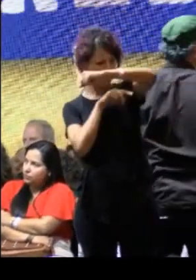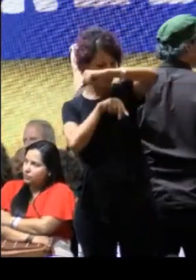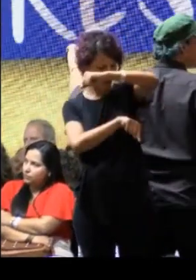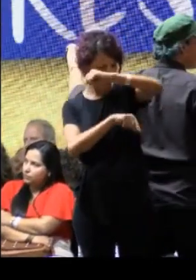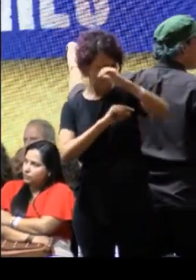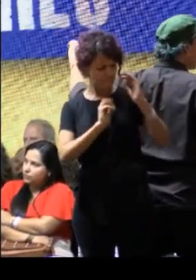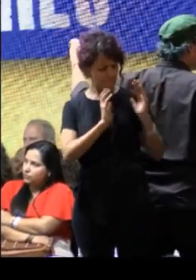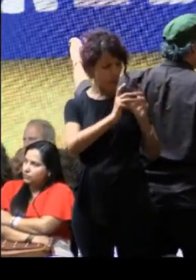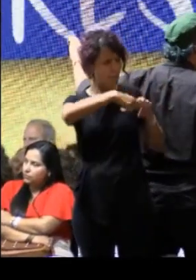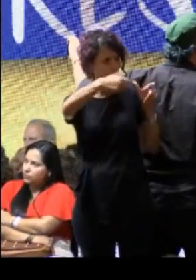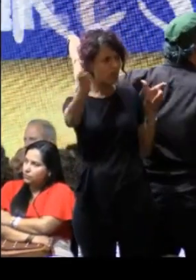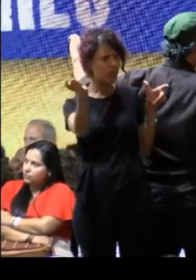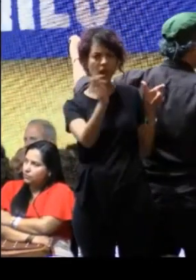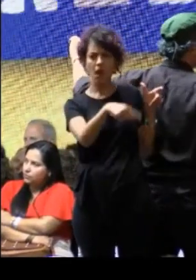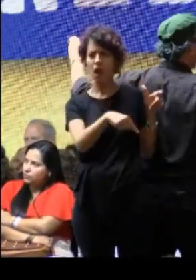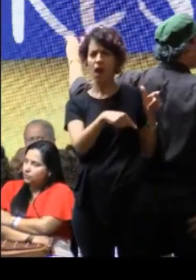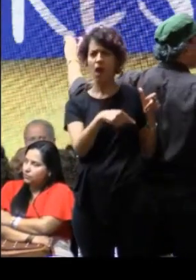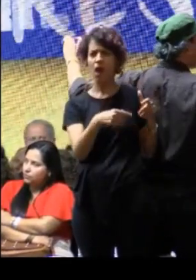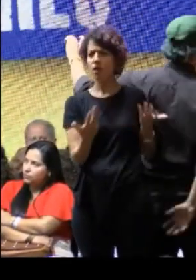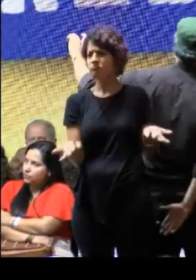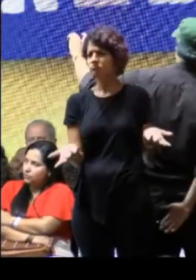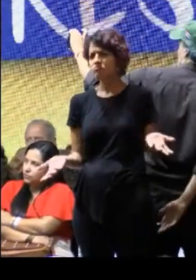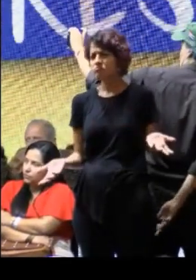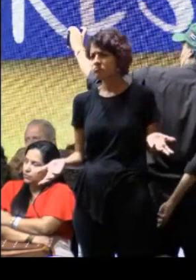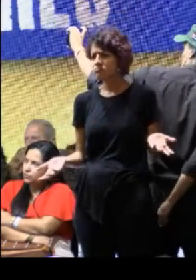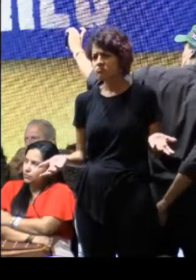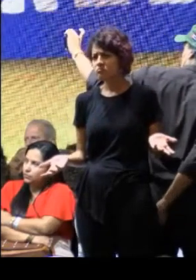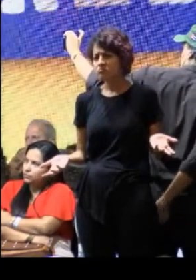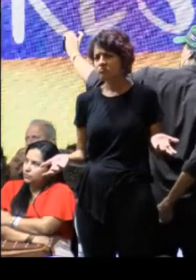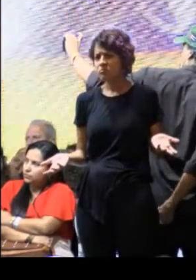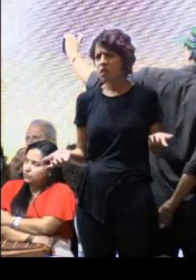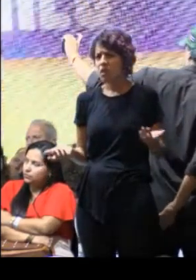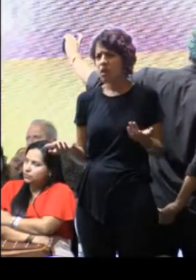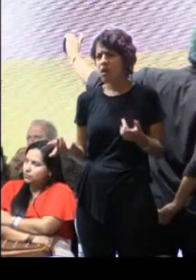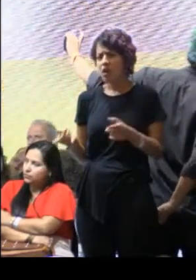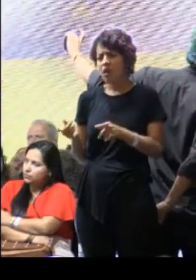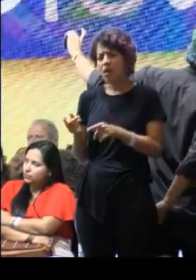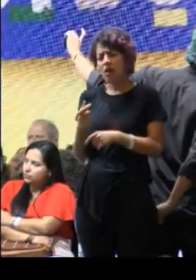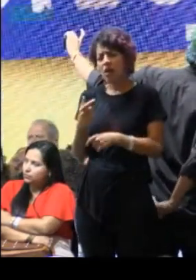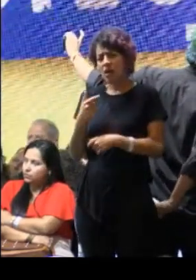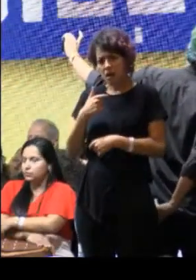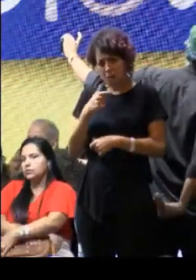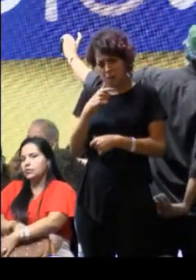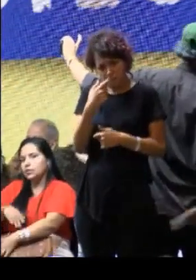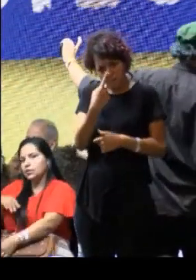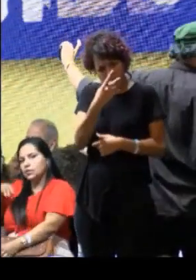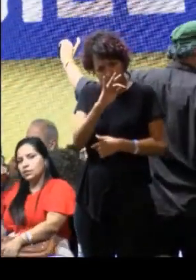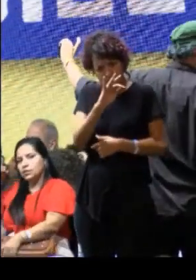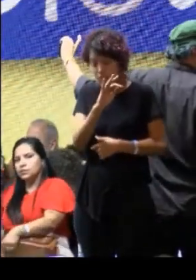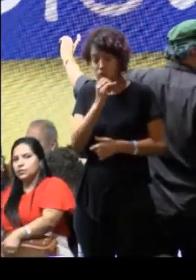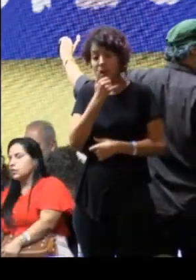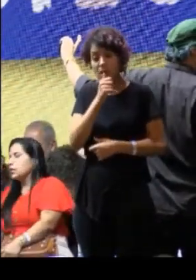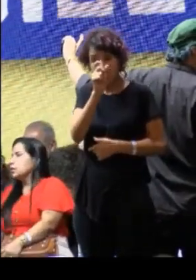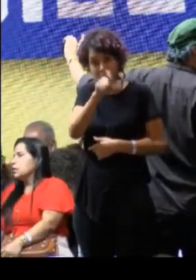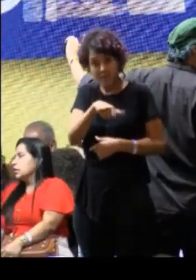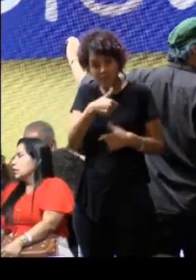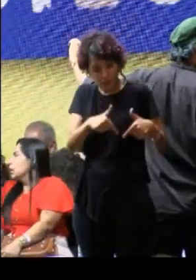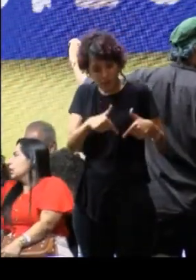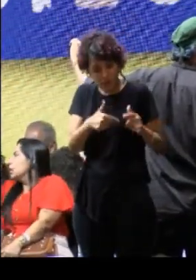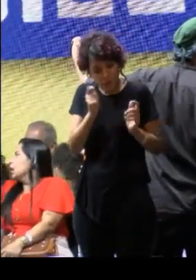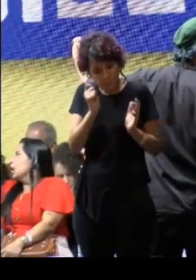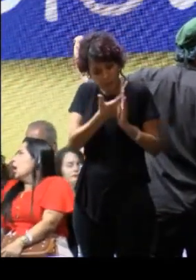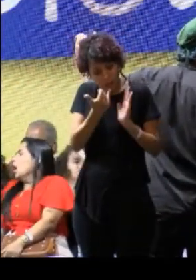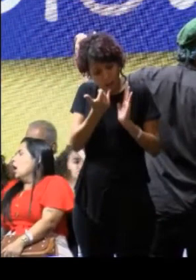viaduto, para o rico ficar isento até do imposto de herança e o trabalhador carregar o peso do imposto de